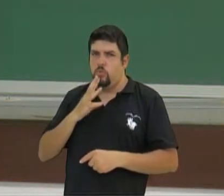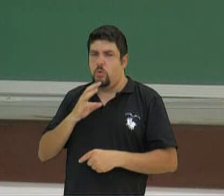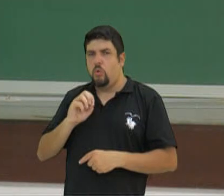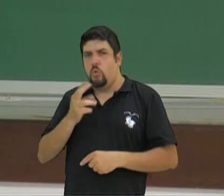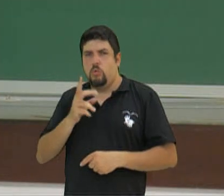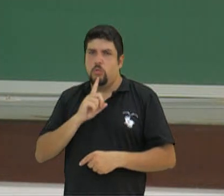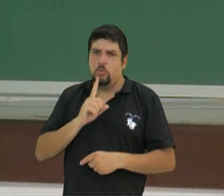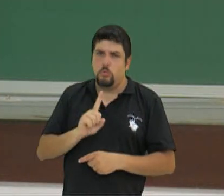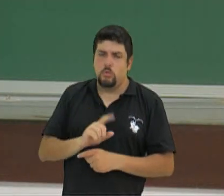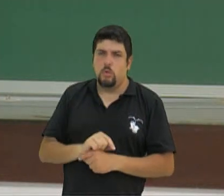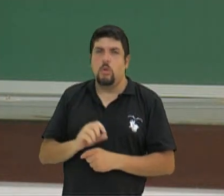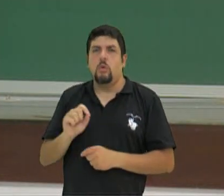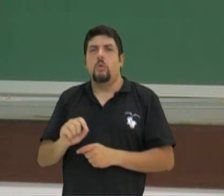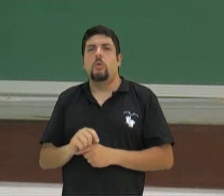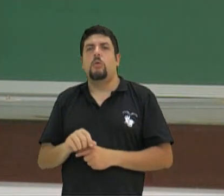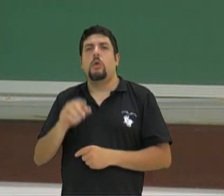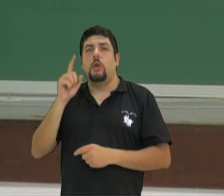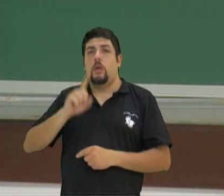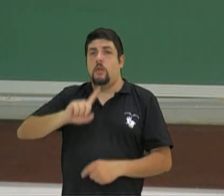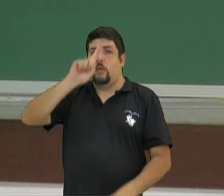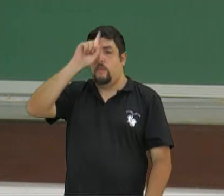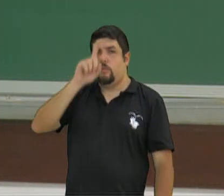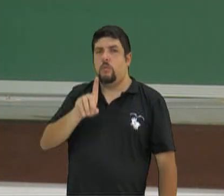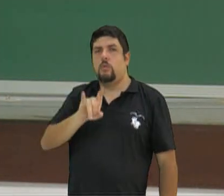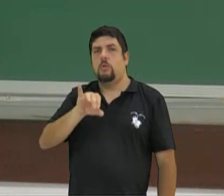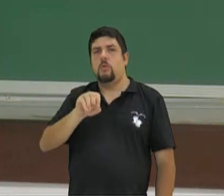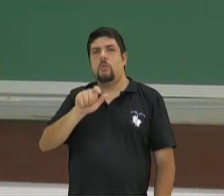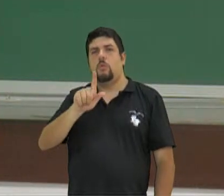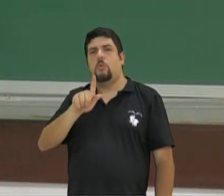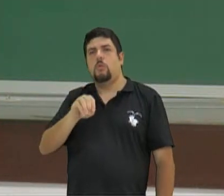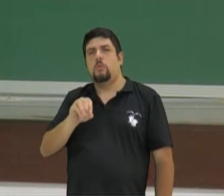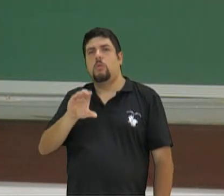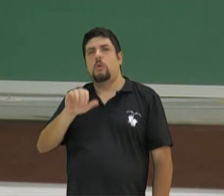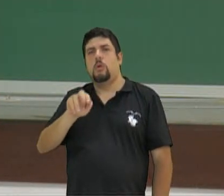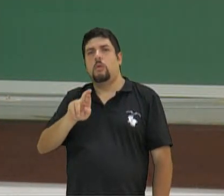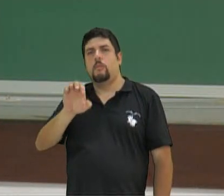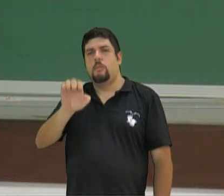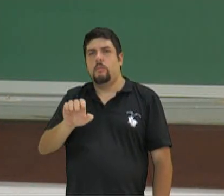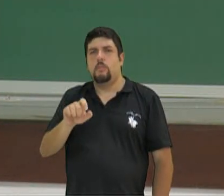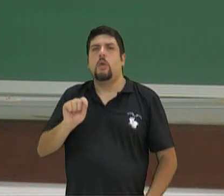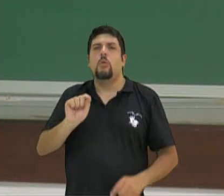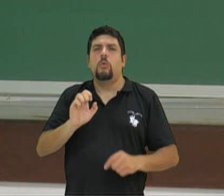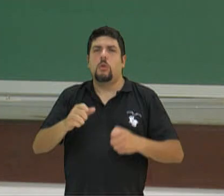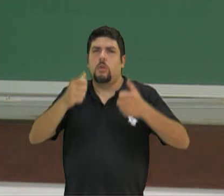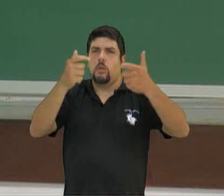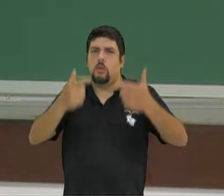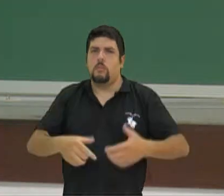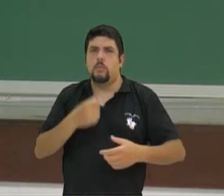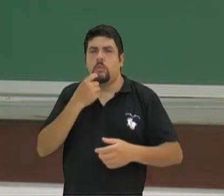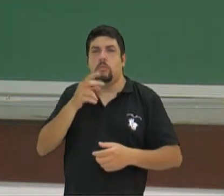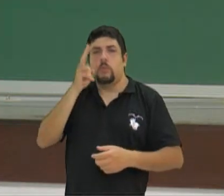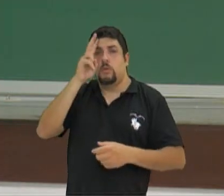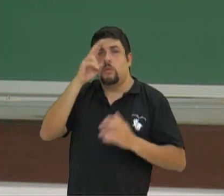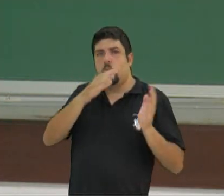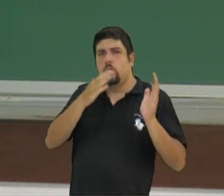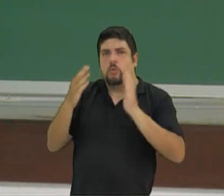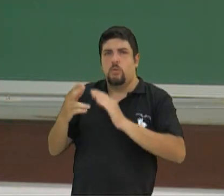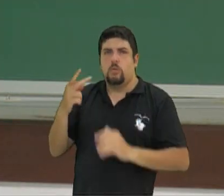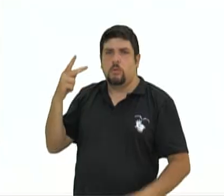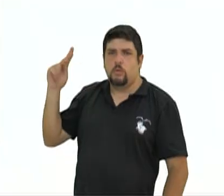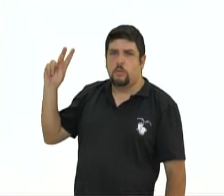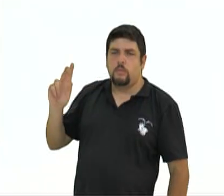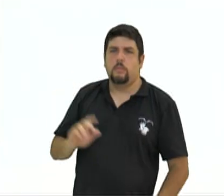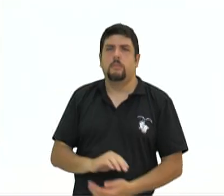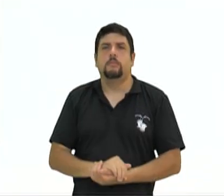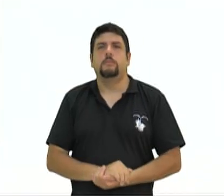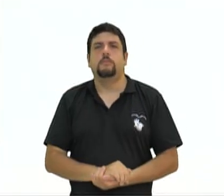Hugo Cabret, né? Que vale a pena assistir, porque fala sobre a história do Georges Méliès, né? Então